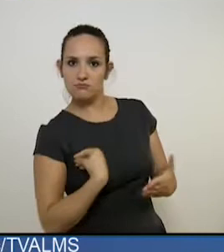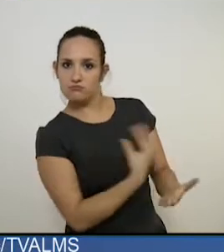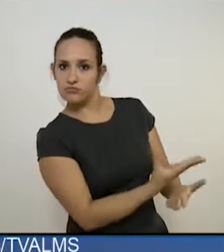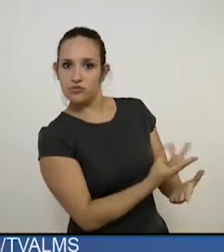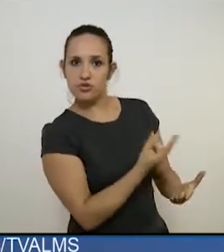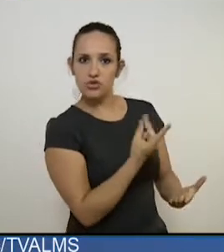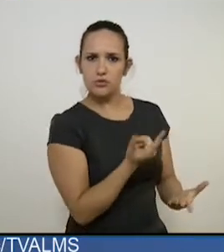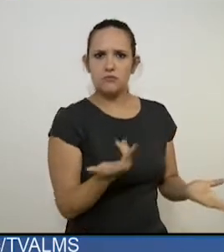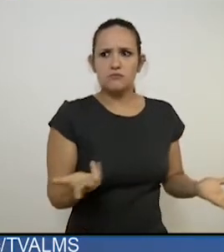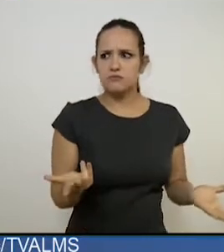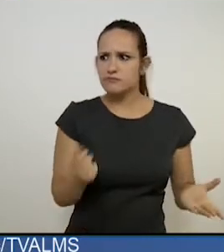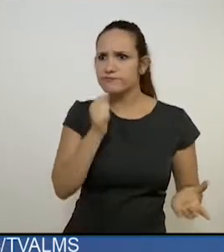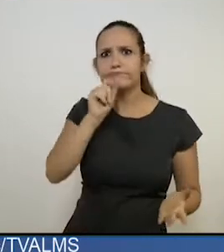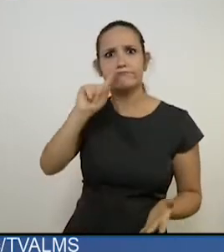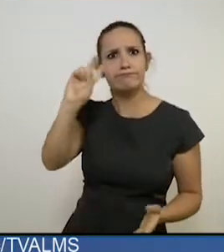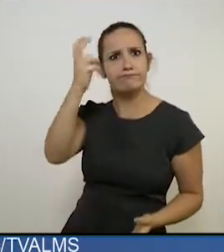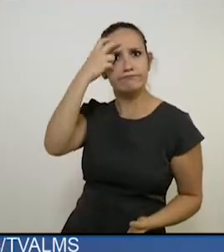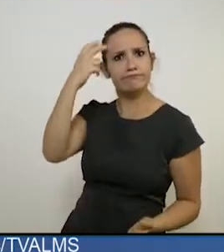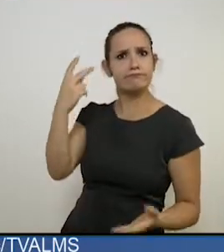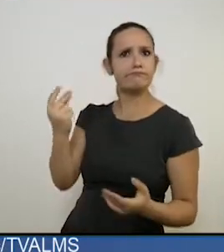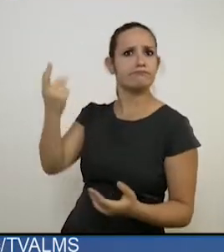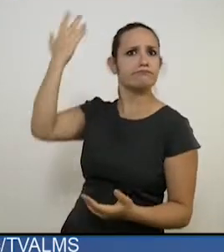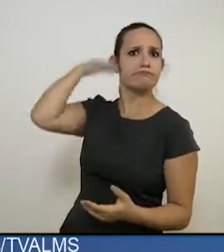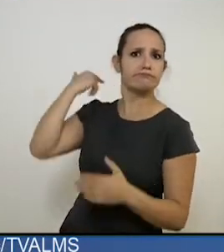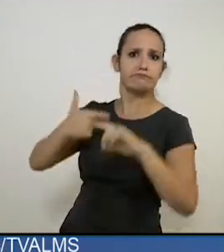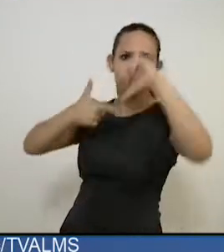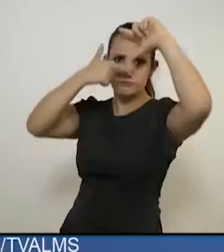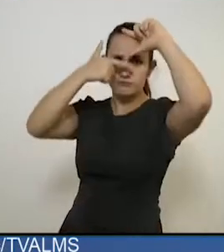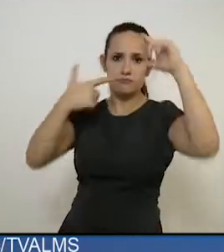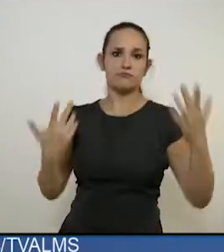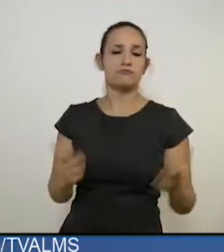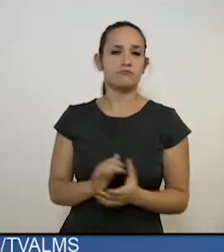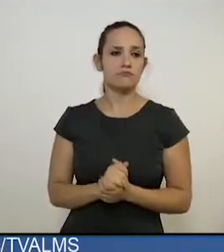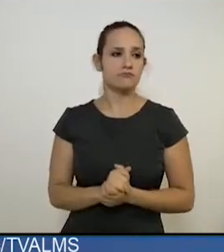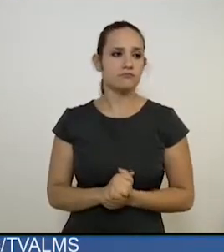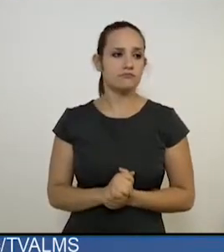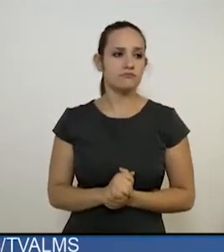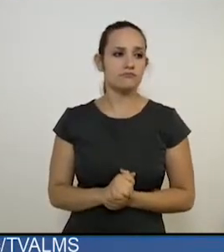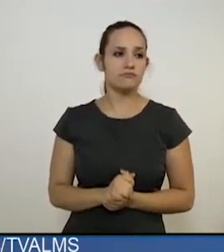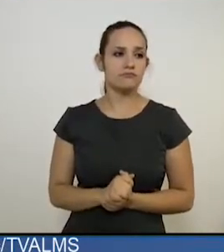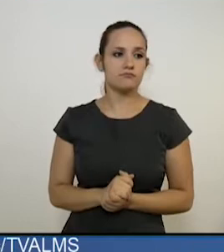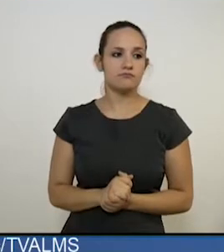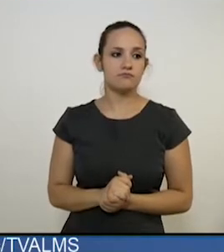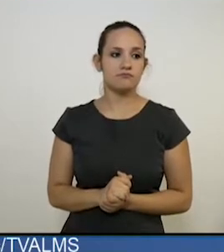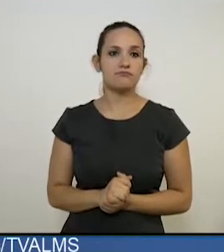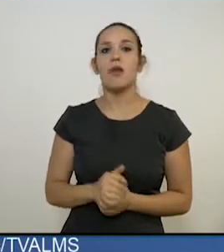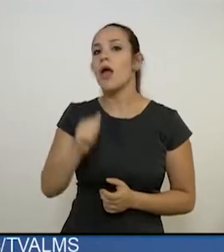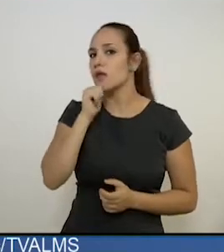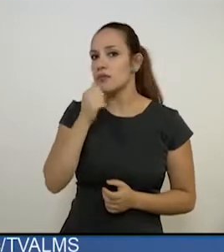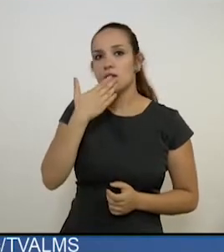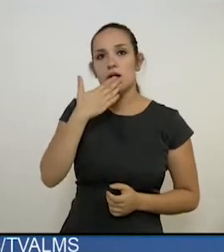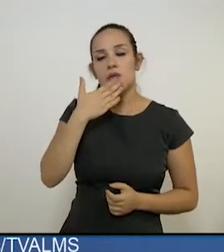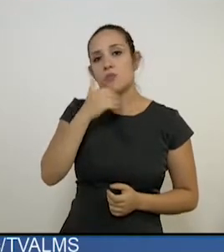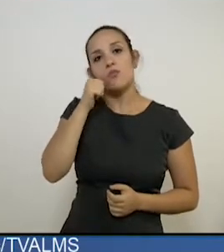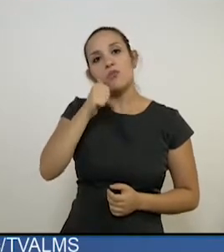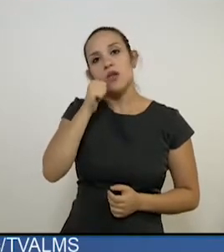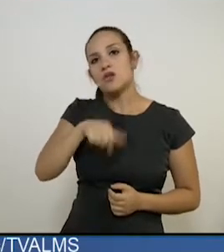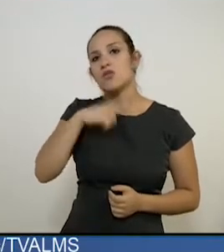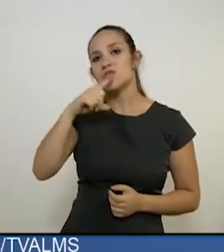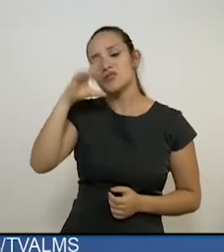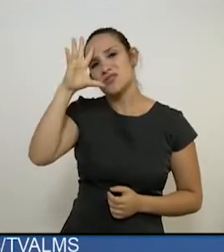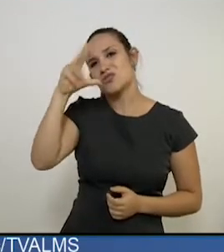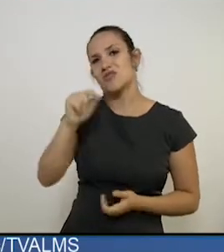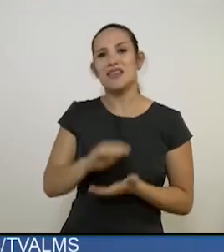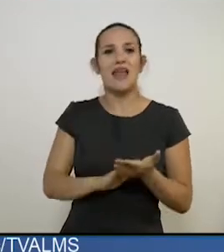ainda influenciam decisivamente as mulheres na tomada de decisão pela vida